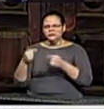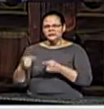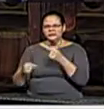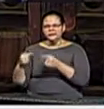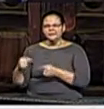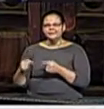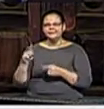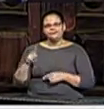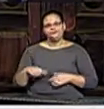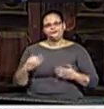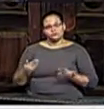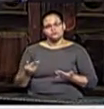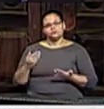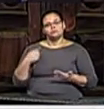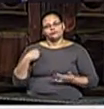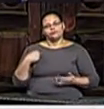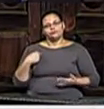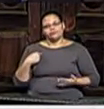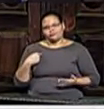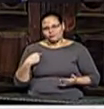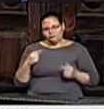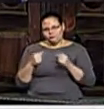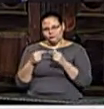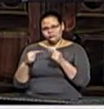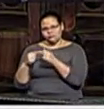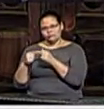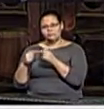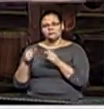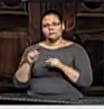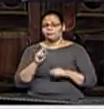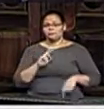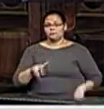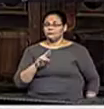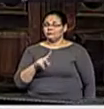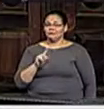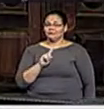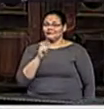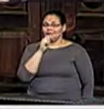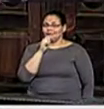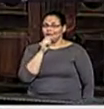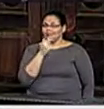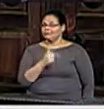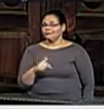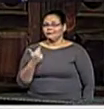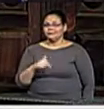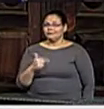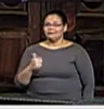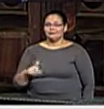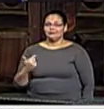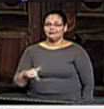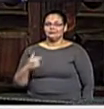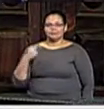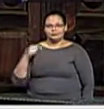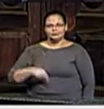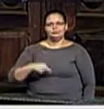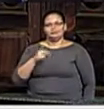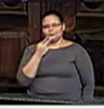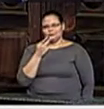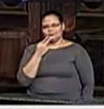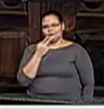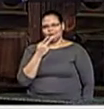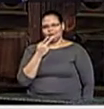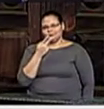são colocadas em práticas atualmente. Isso daí não tem, não existe. Aqui foi